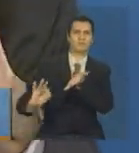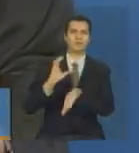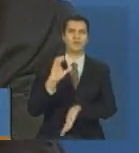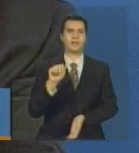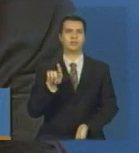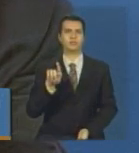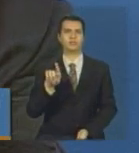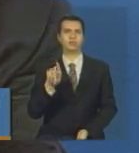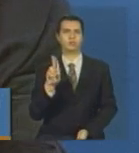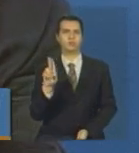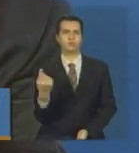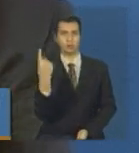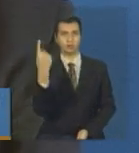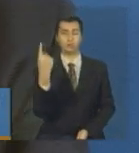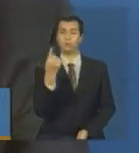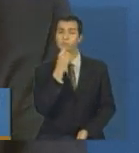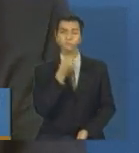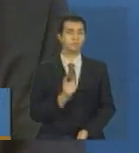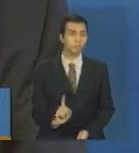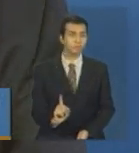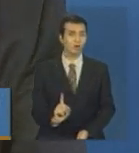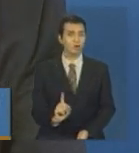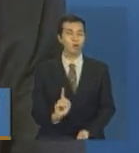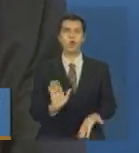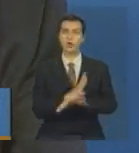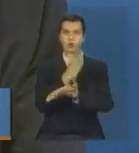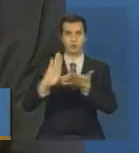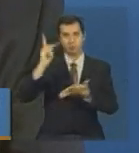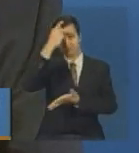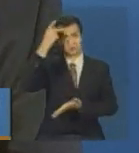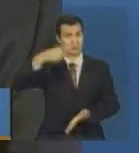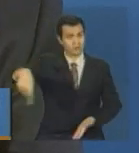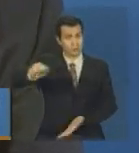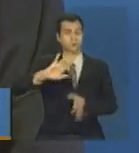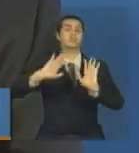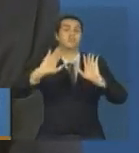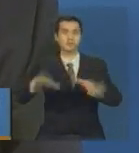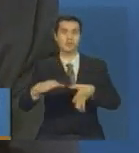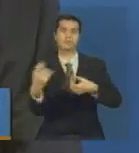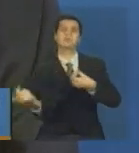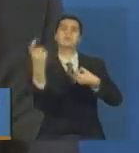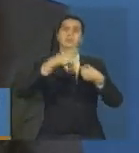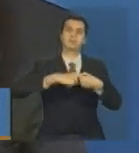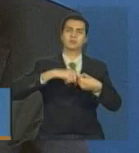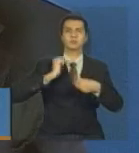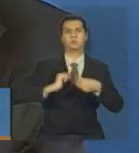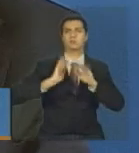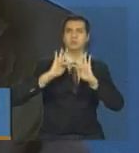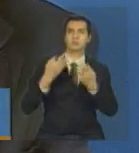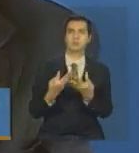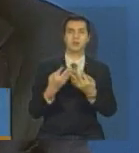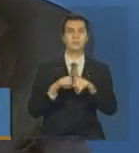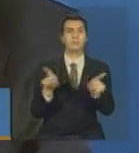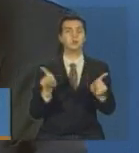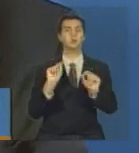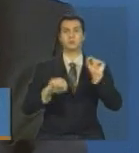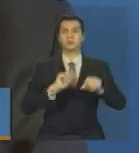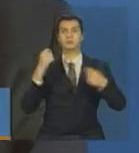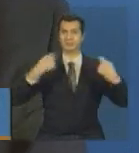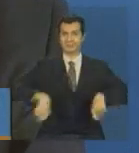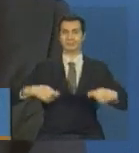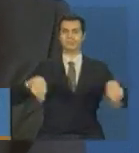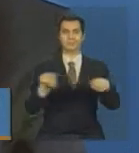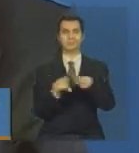até acessa os programas sociais do governo, mas que, ao acessar um curso de capacitação desses, oferecido